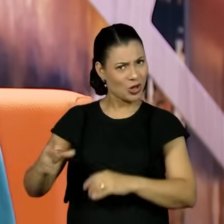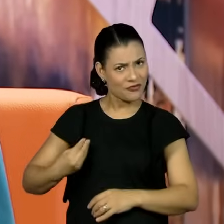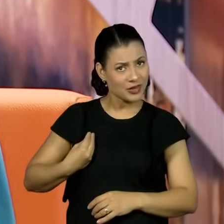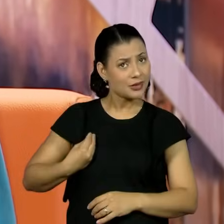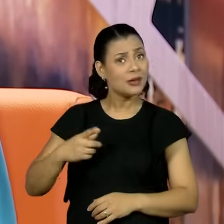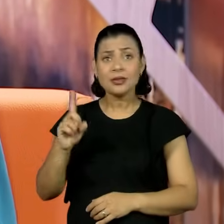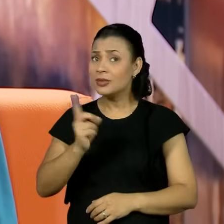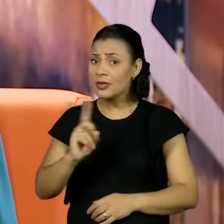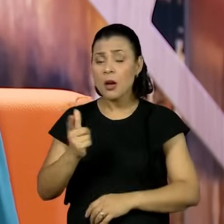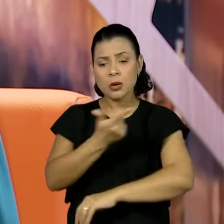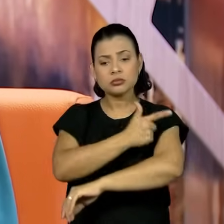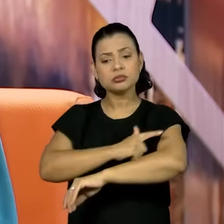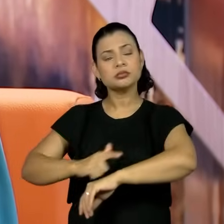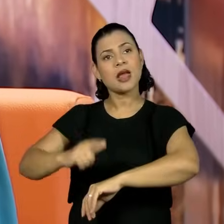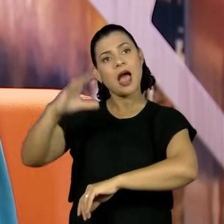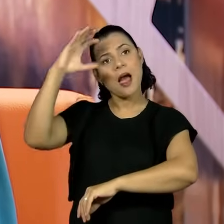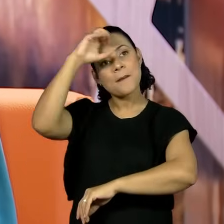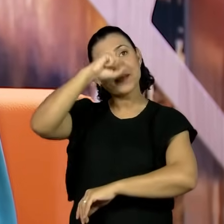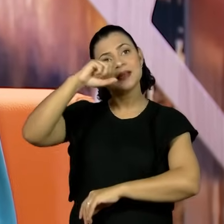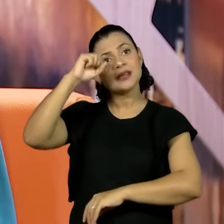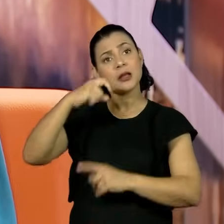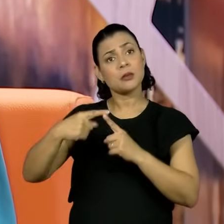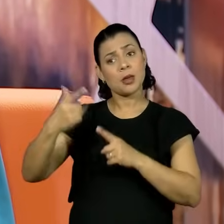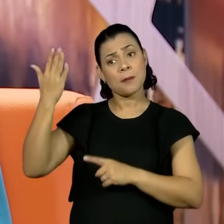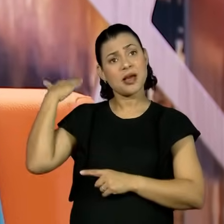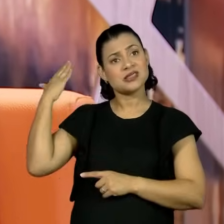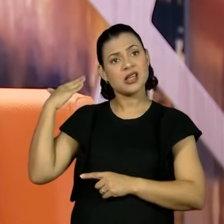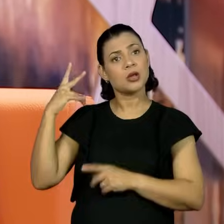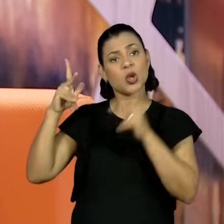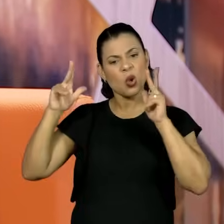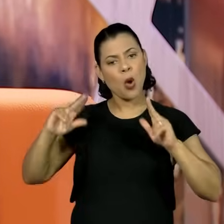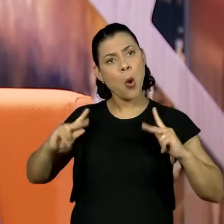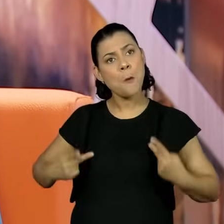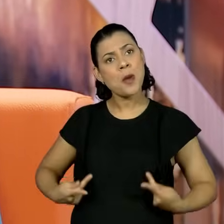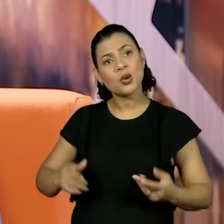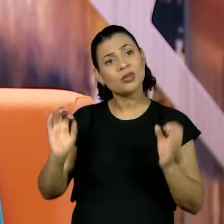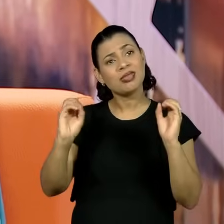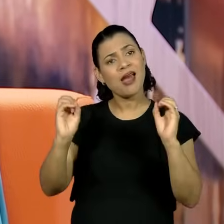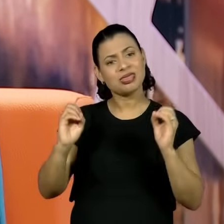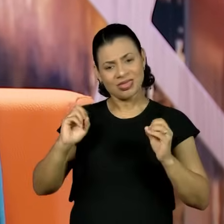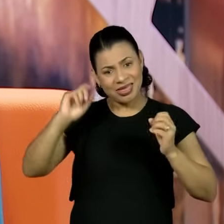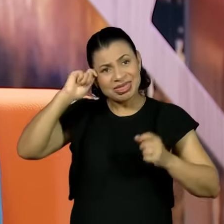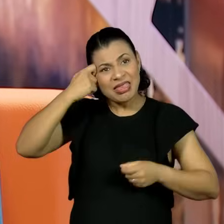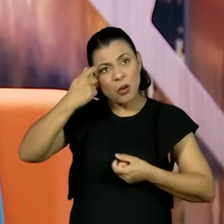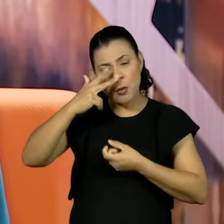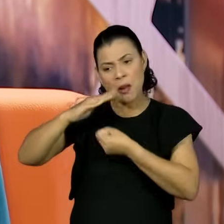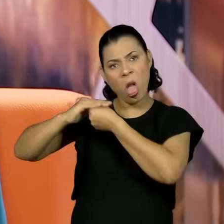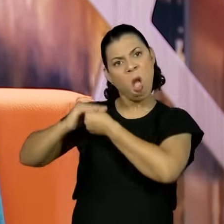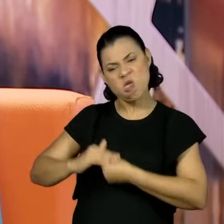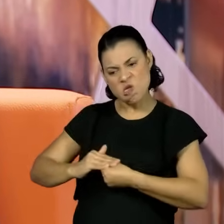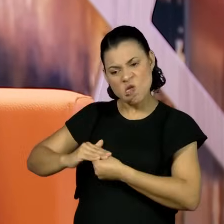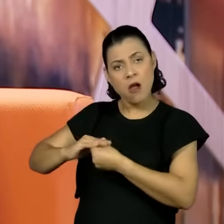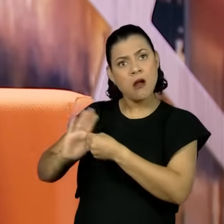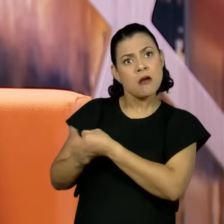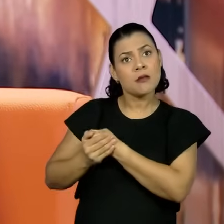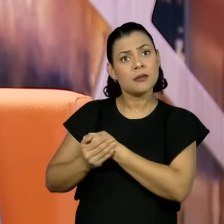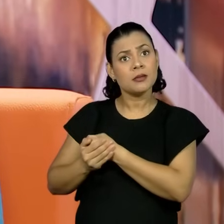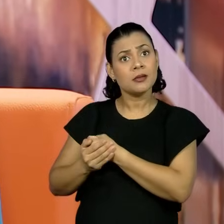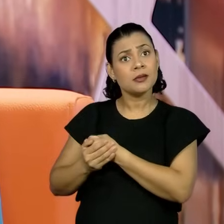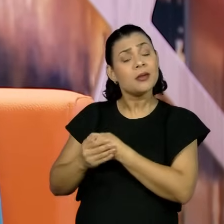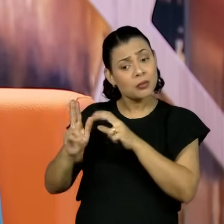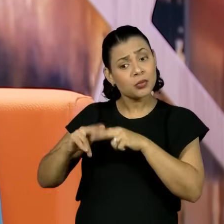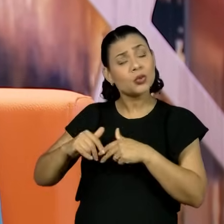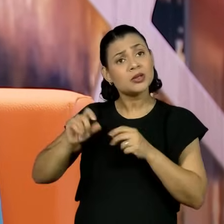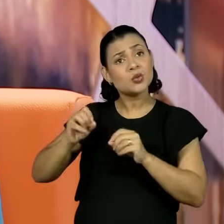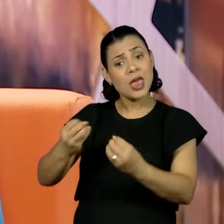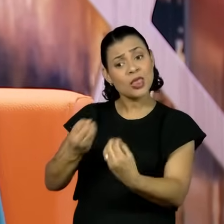valor. É um valor para quem não foi humano, para quem foi objetificado. Então, quando a gente vê jovens como o Chavoso,